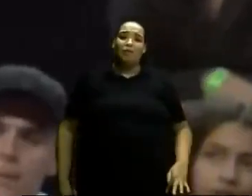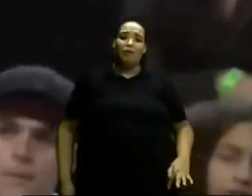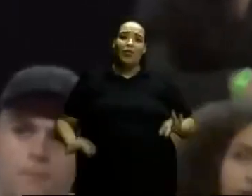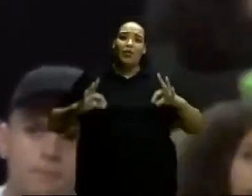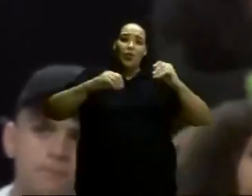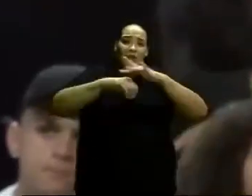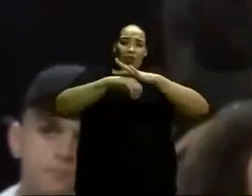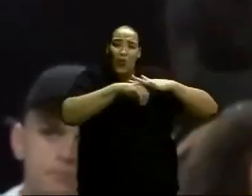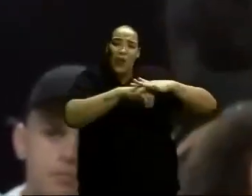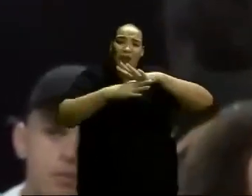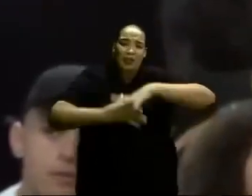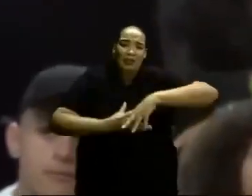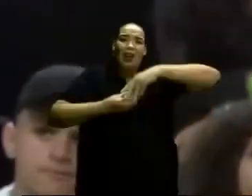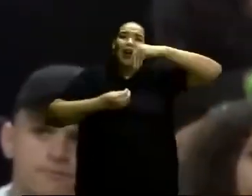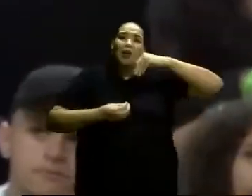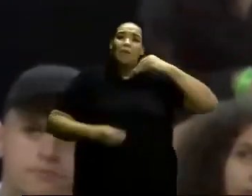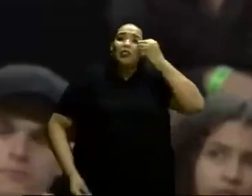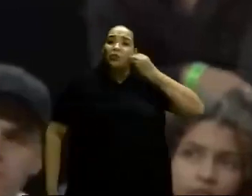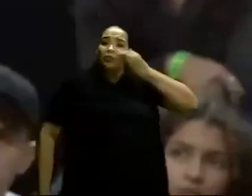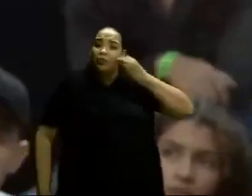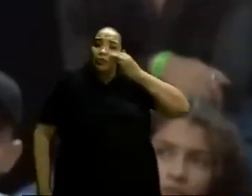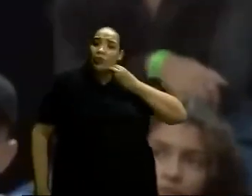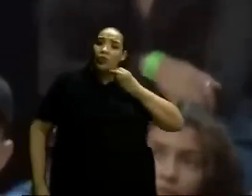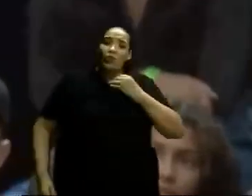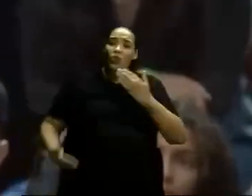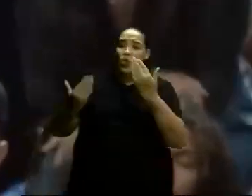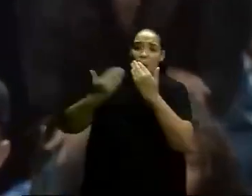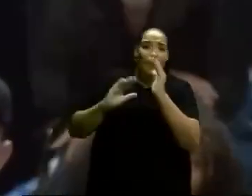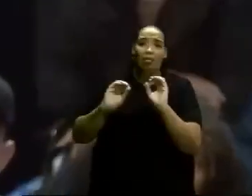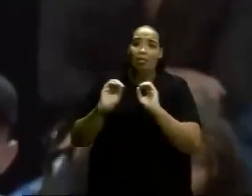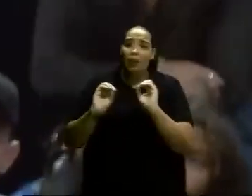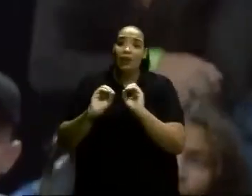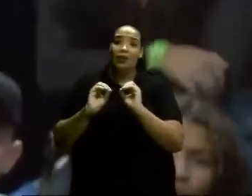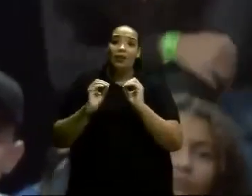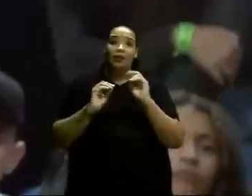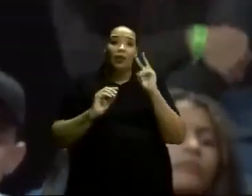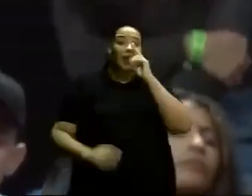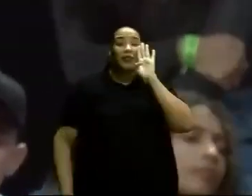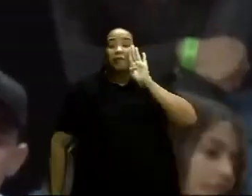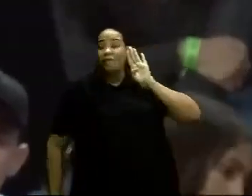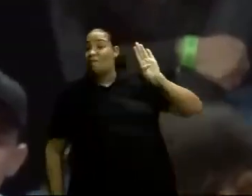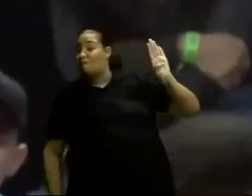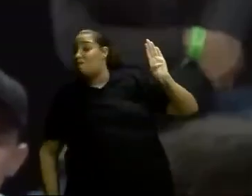doenças psicossomáticas que alguém já experimentou não se compara ao que ele está vivendo. A face de seu pai está virada contra ele.